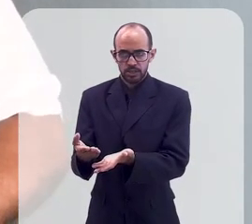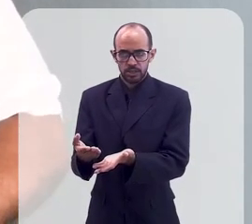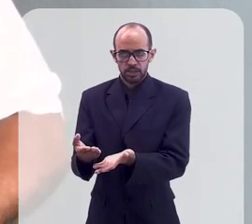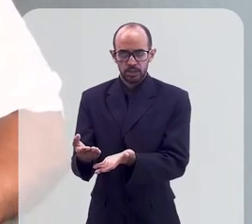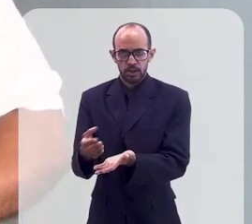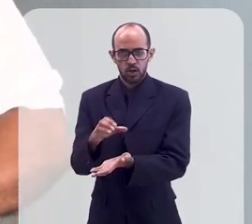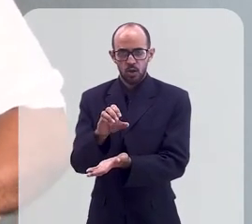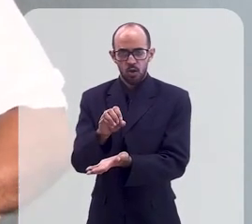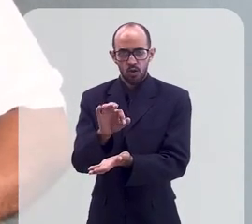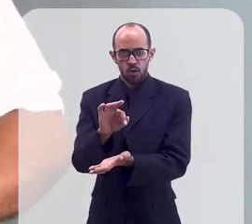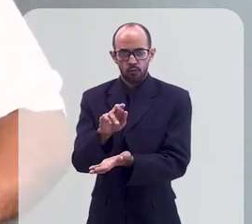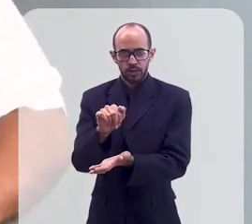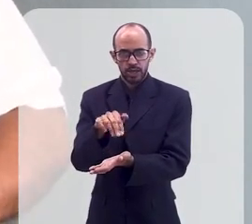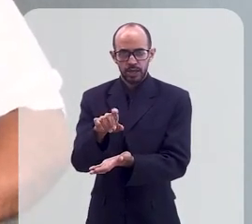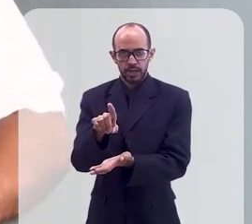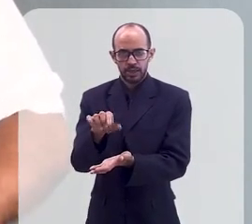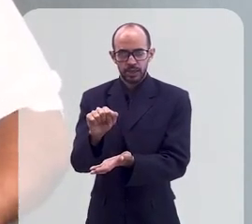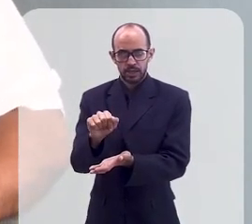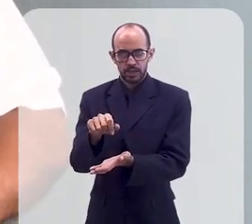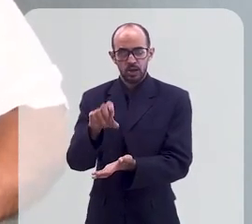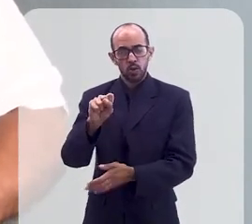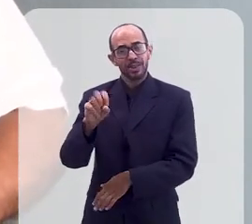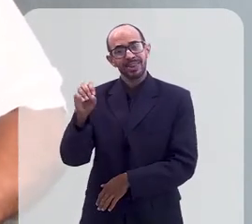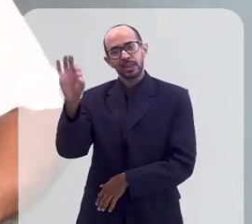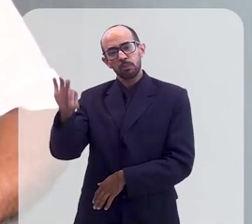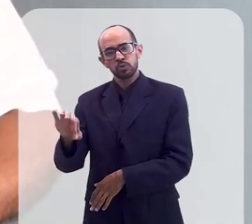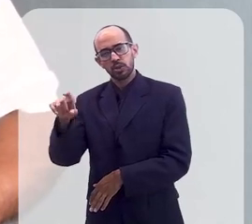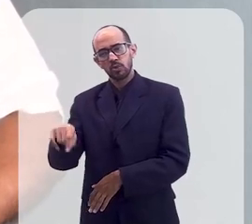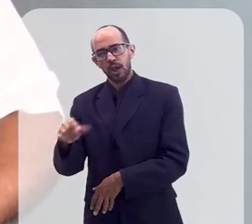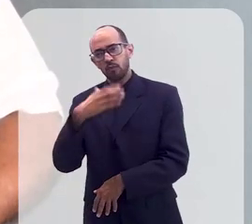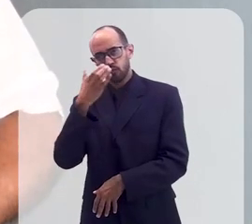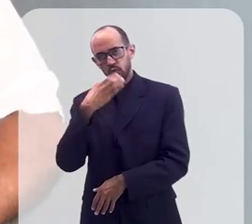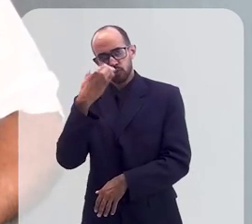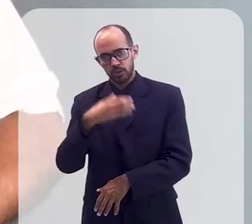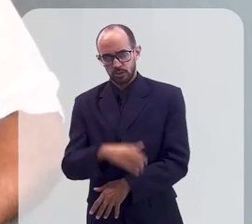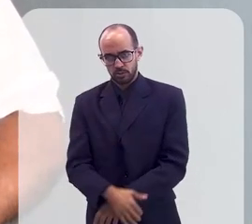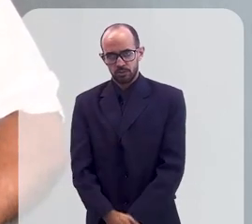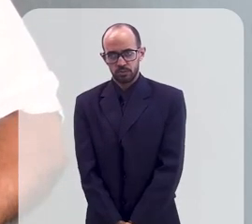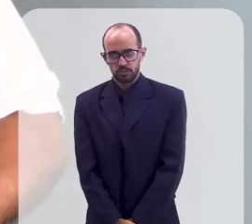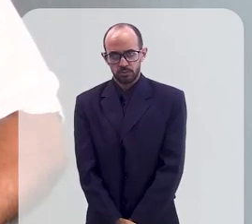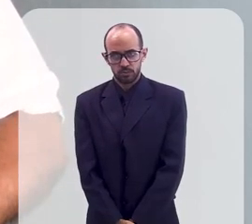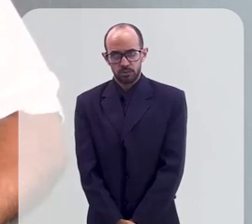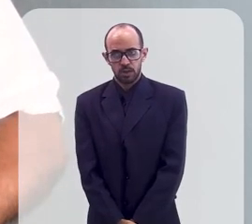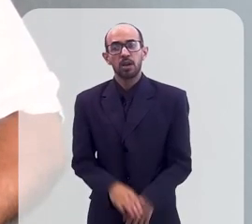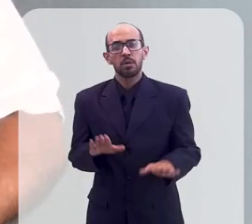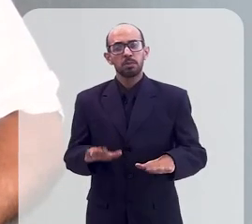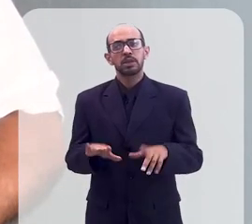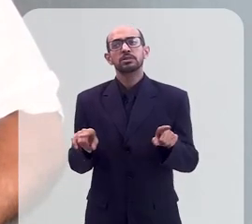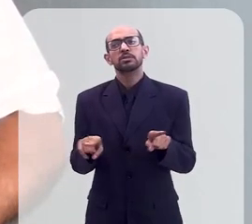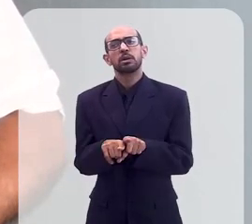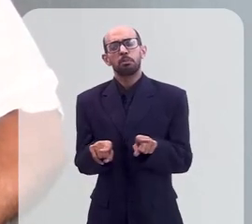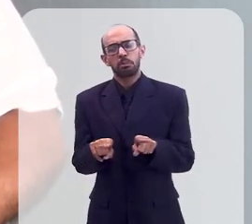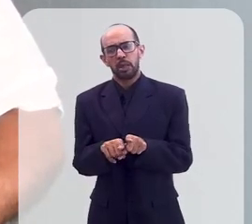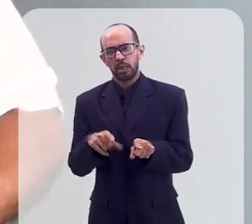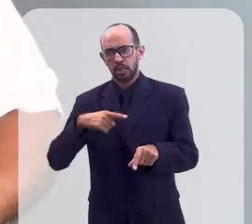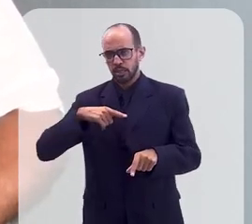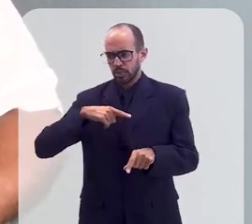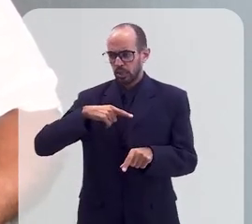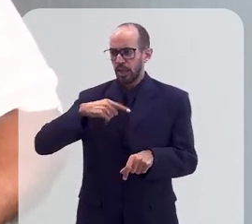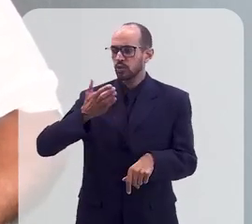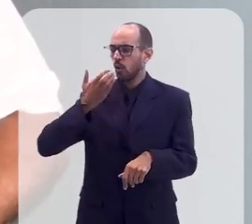oferenda é, vamos lá, 80% são frutas, tá? Mas também